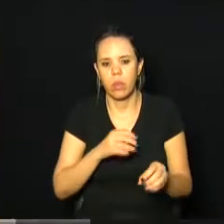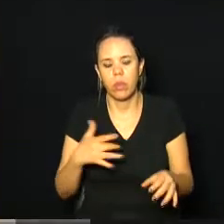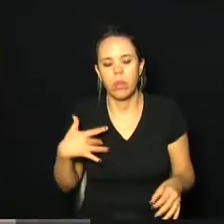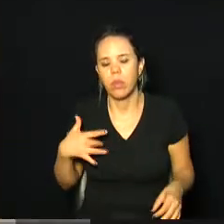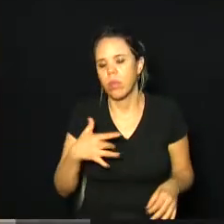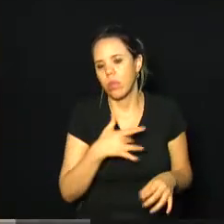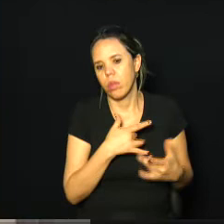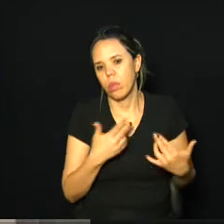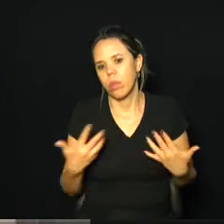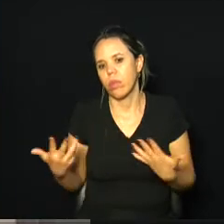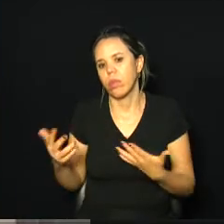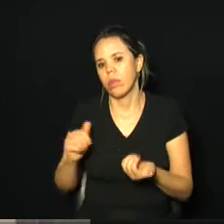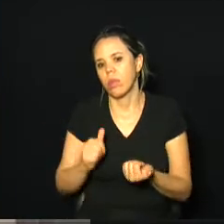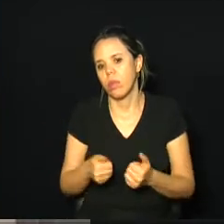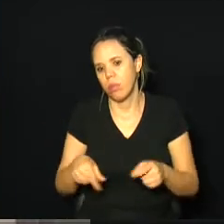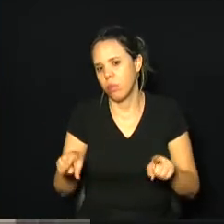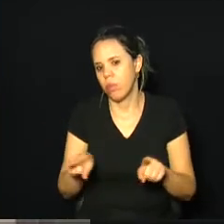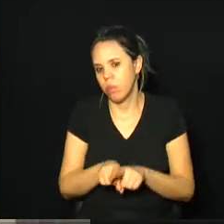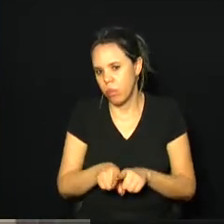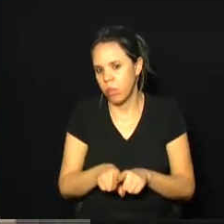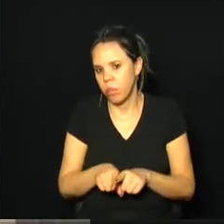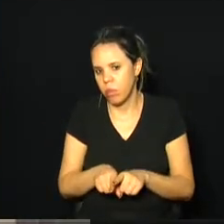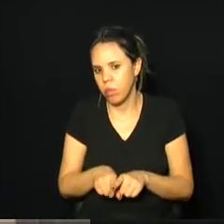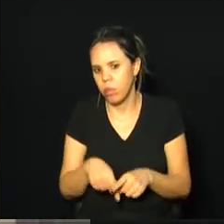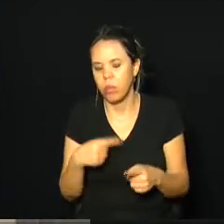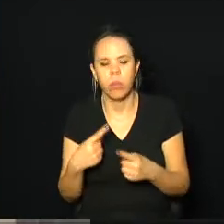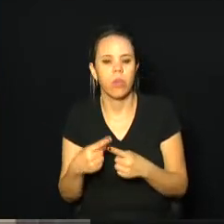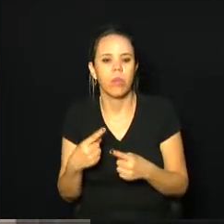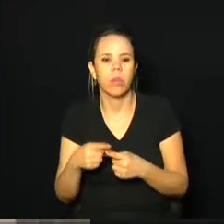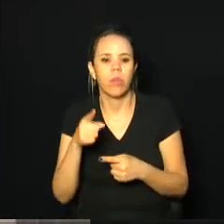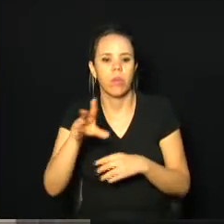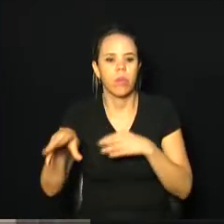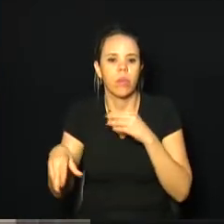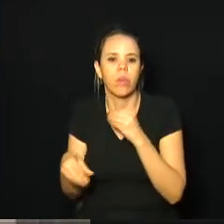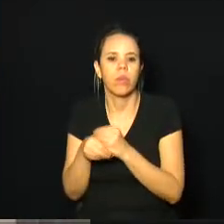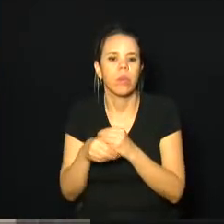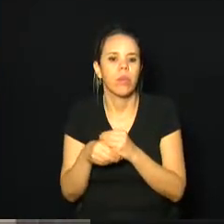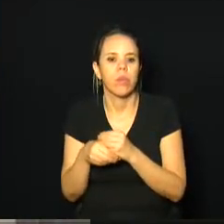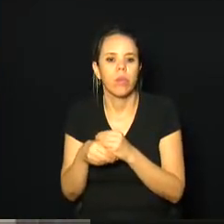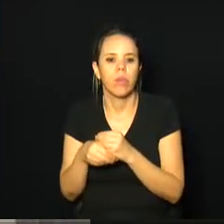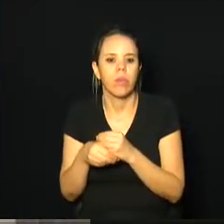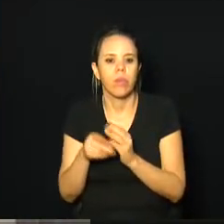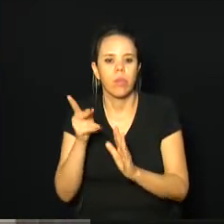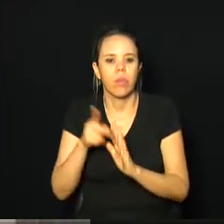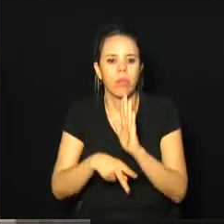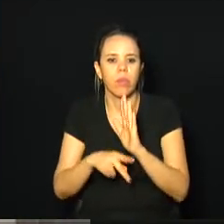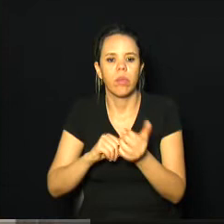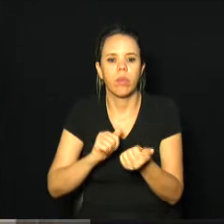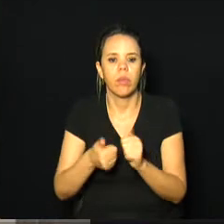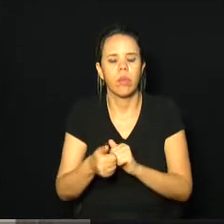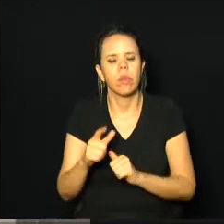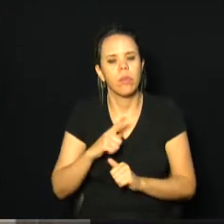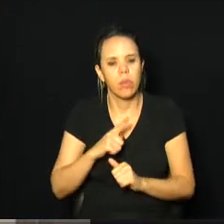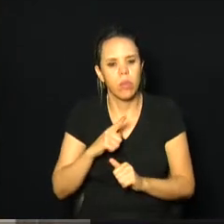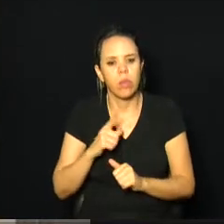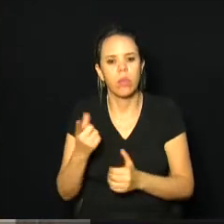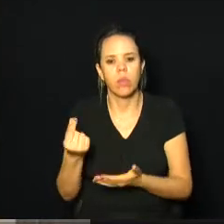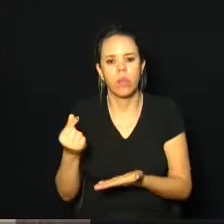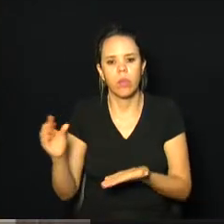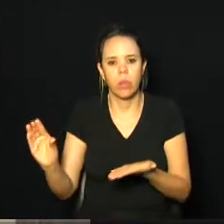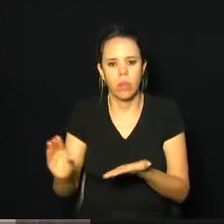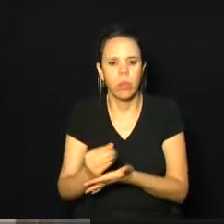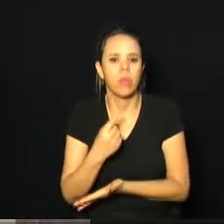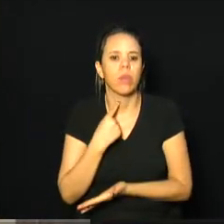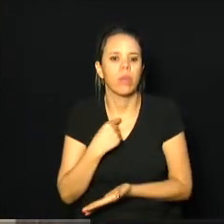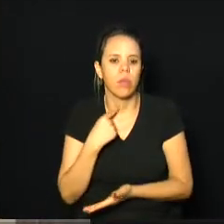saúde. Mas o esporte também. Porque você implantar projetos esportivos, você tem que ter o recurso, você tem que ter a